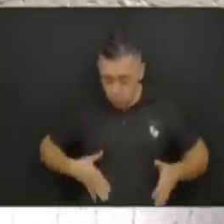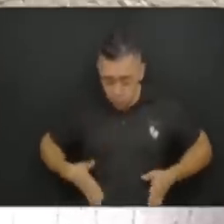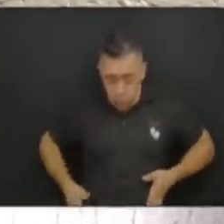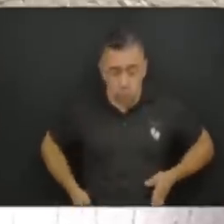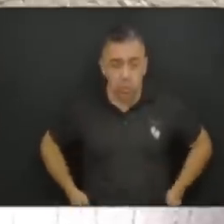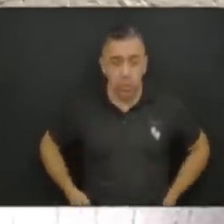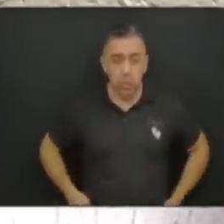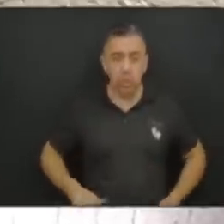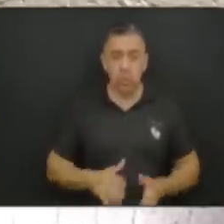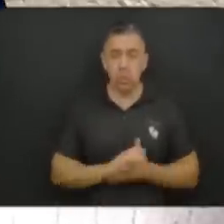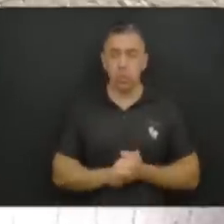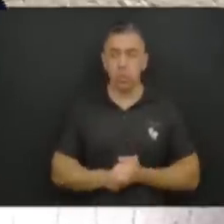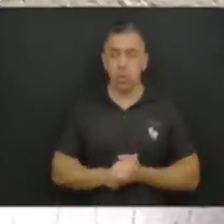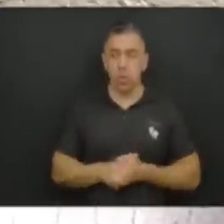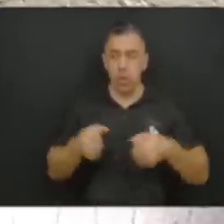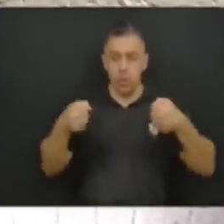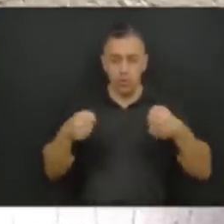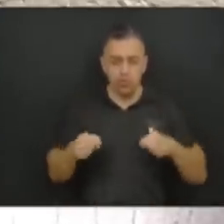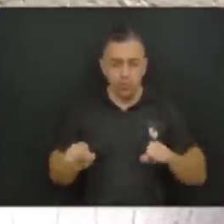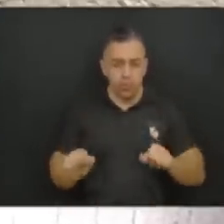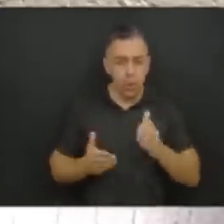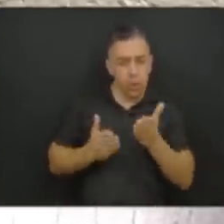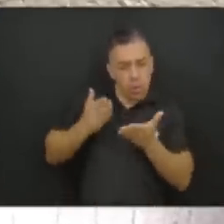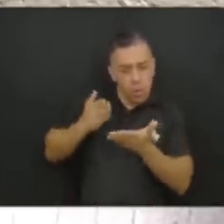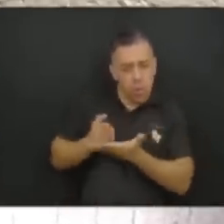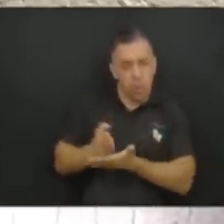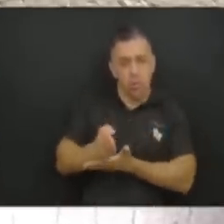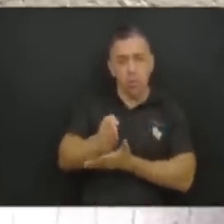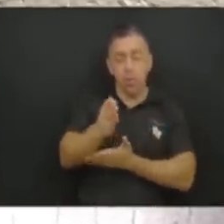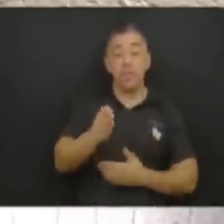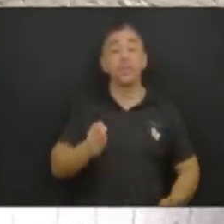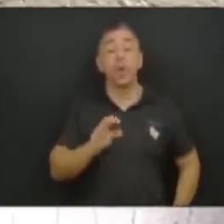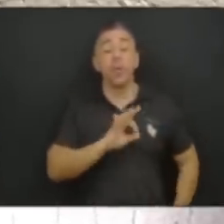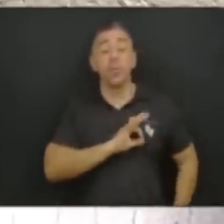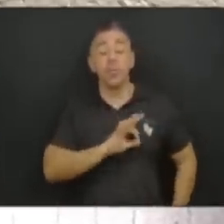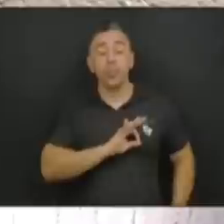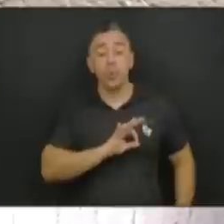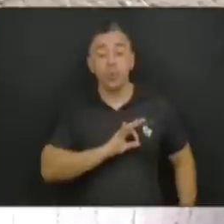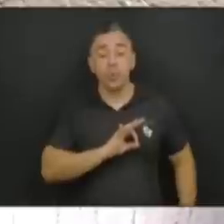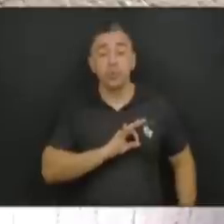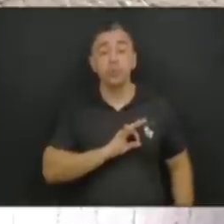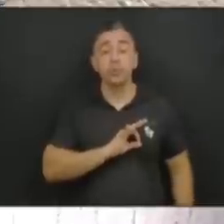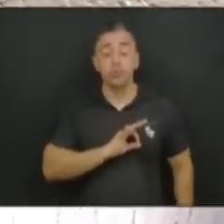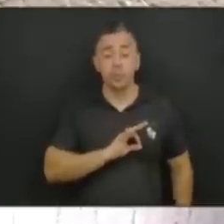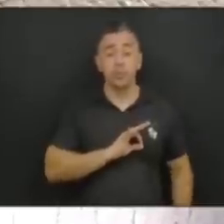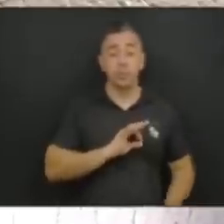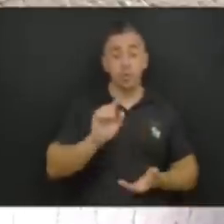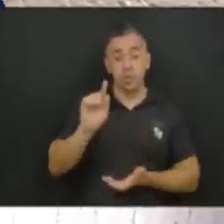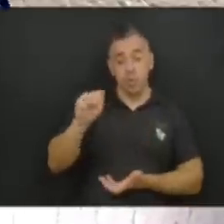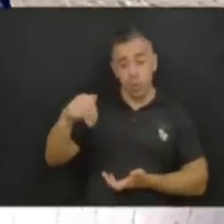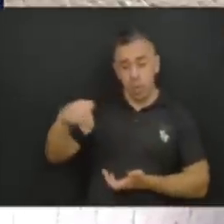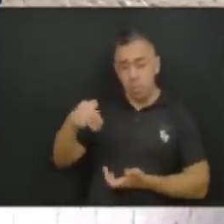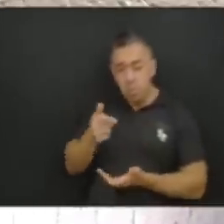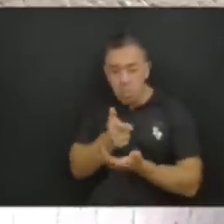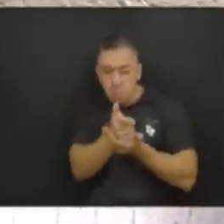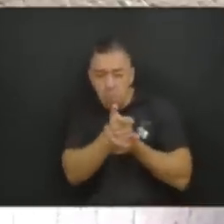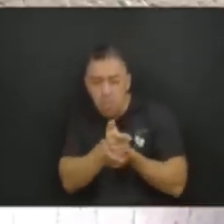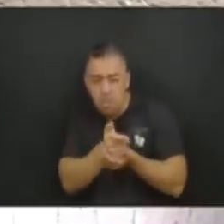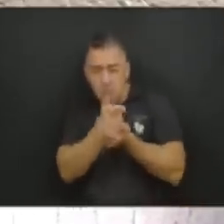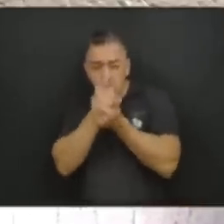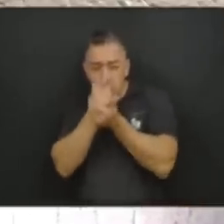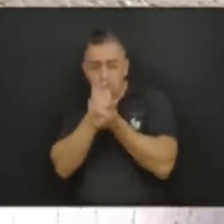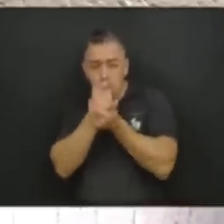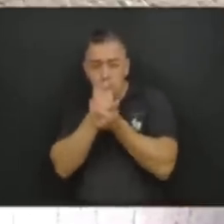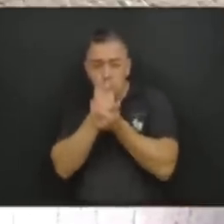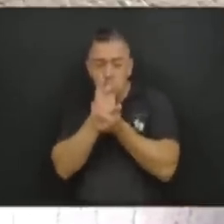de uma vazada deu uma esticada até uma acelerada e a guarda municipal bom a de tiro Call meter